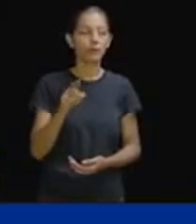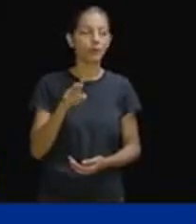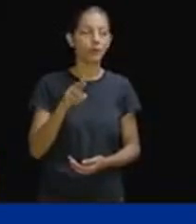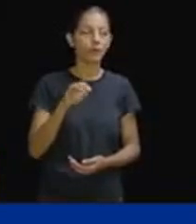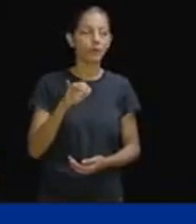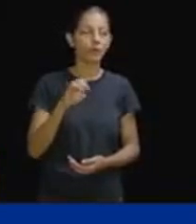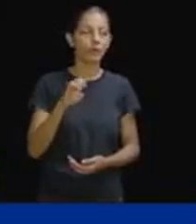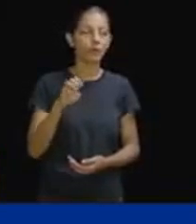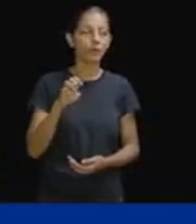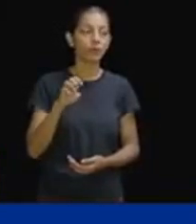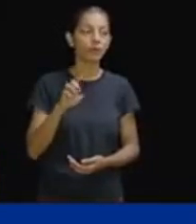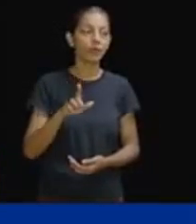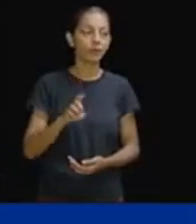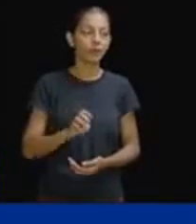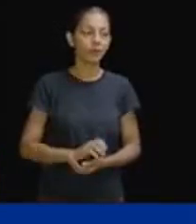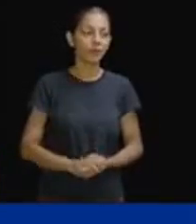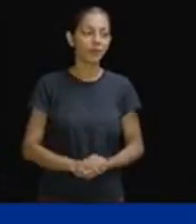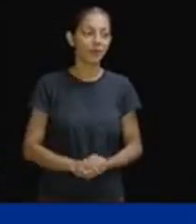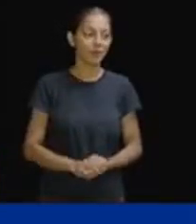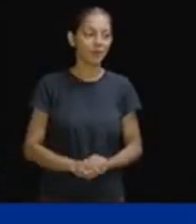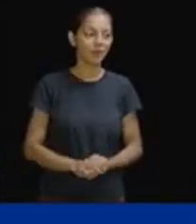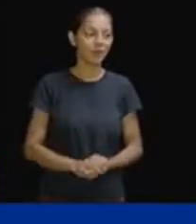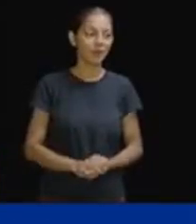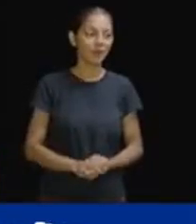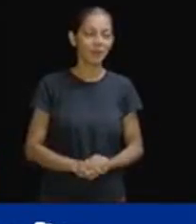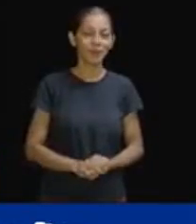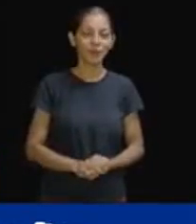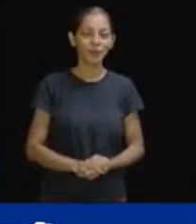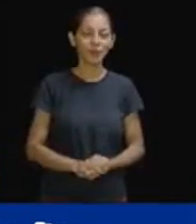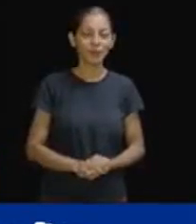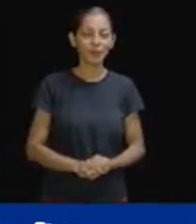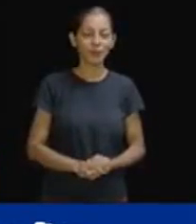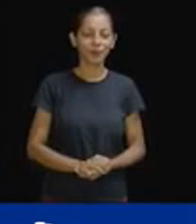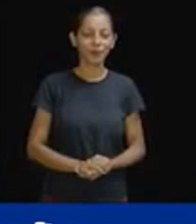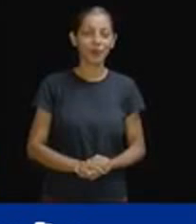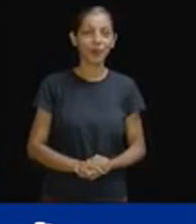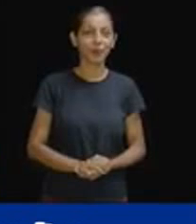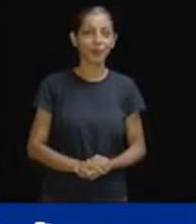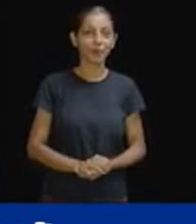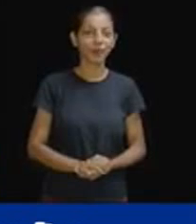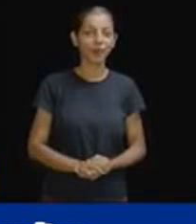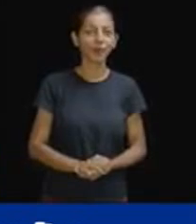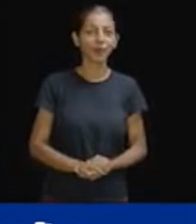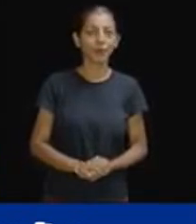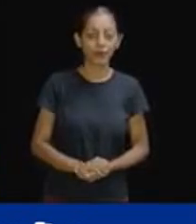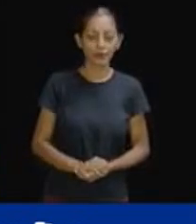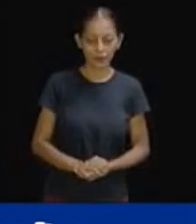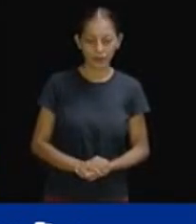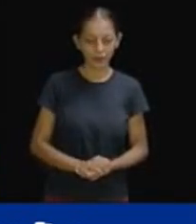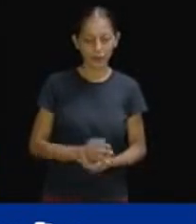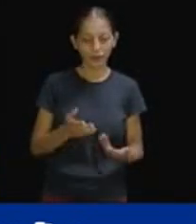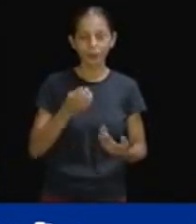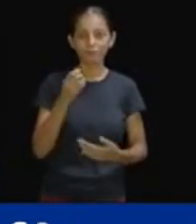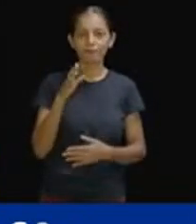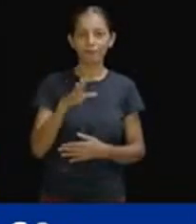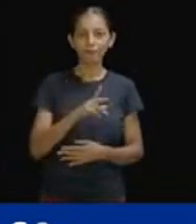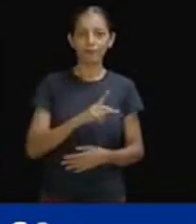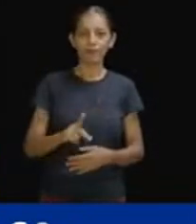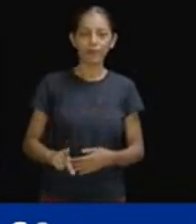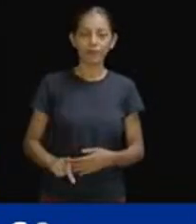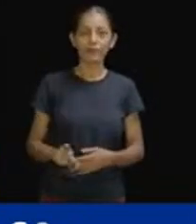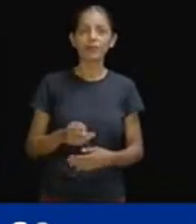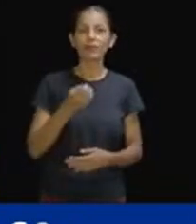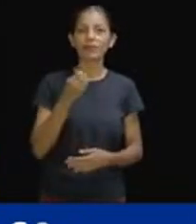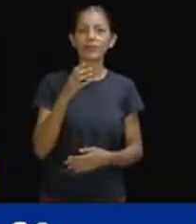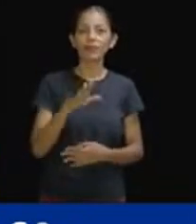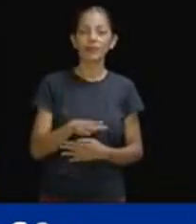Obrigada, presidente. Em ambiente boa virtual, tarde, advogada novamente, Adriele Lima. Eu gostaria, na verdade, só de ressaltar alguns pontos,